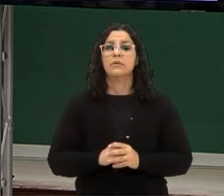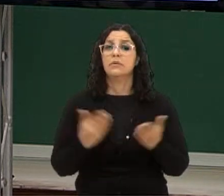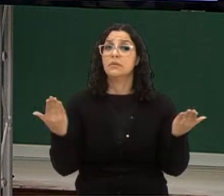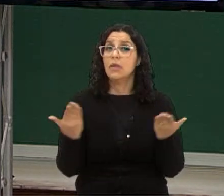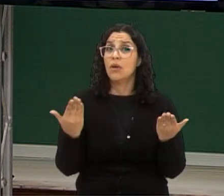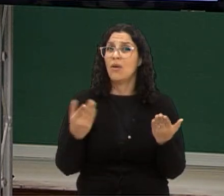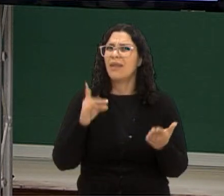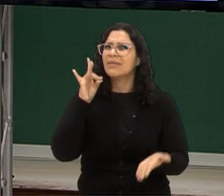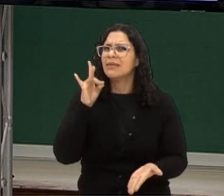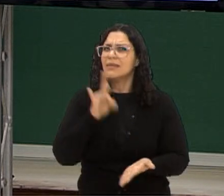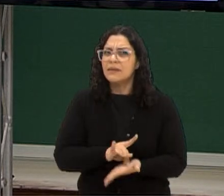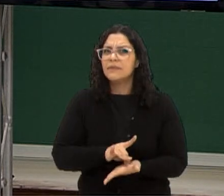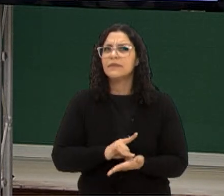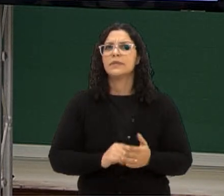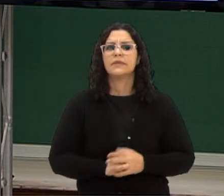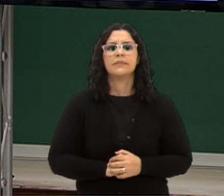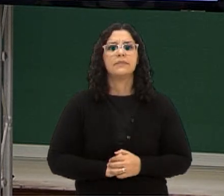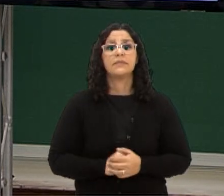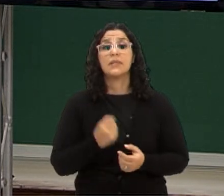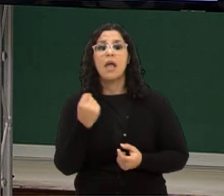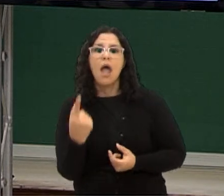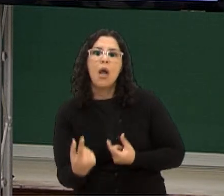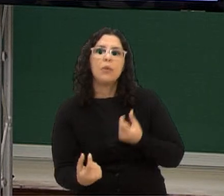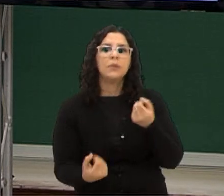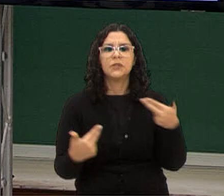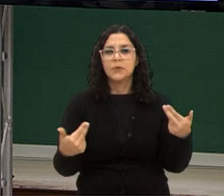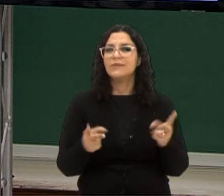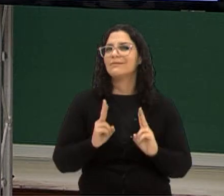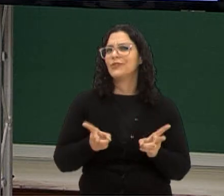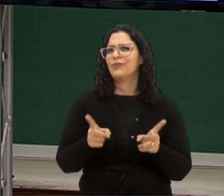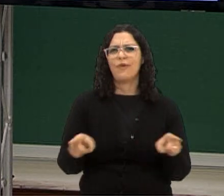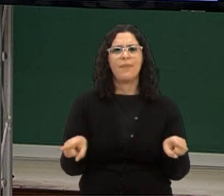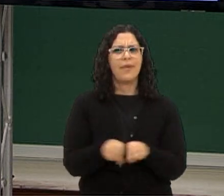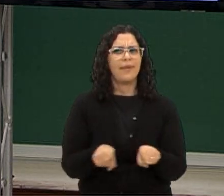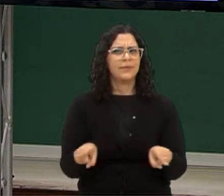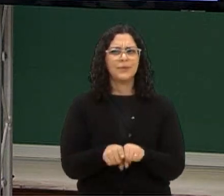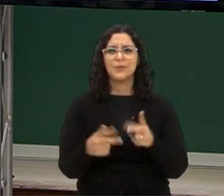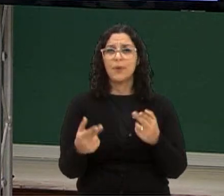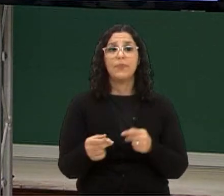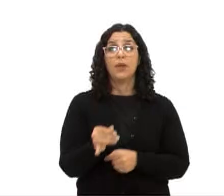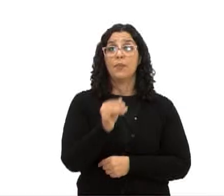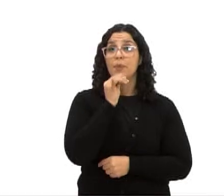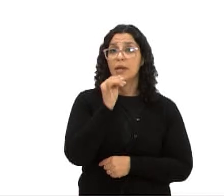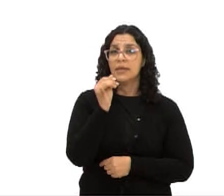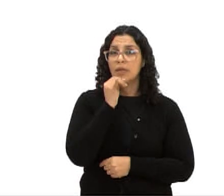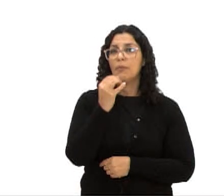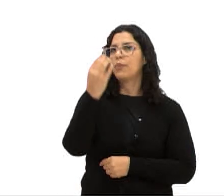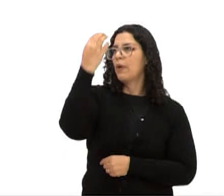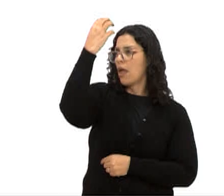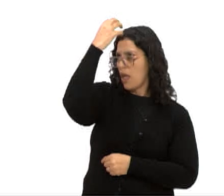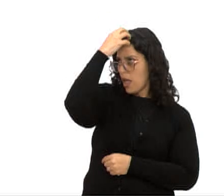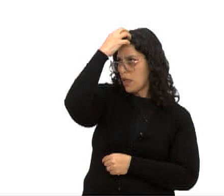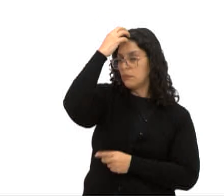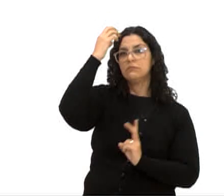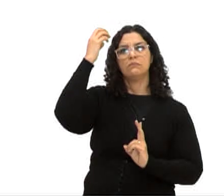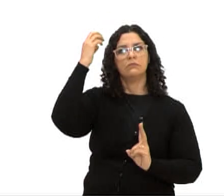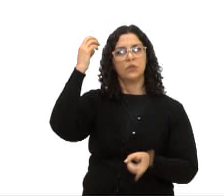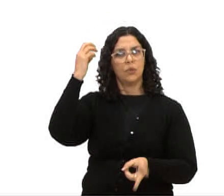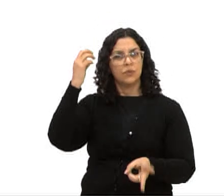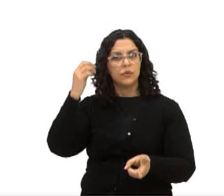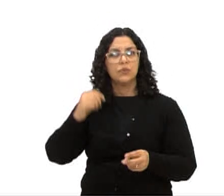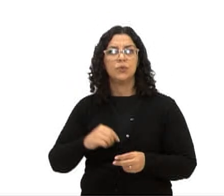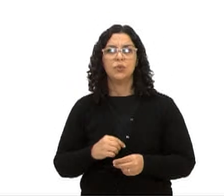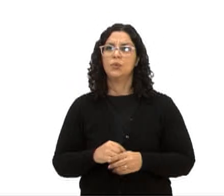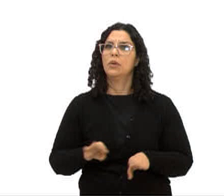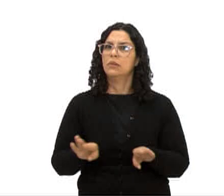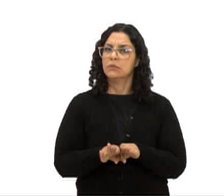maneira prática, algumas coisas se mantiveram. Como, por exemplo, a monarquia, ou seja, o